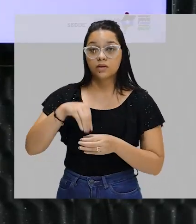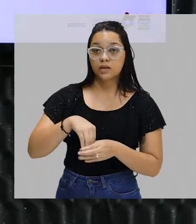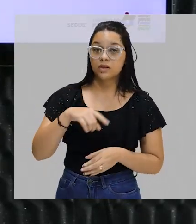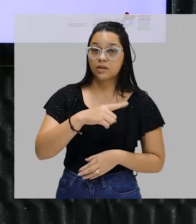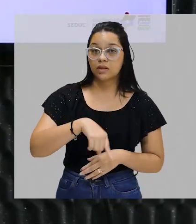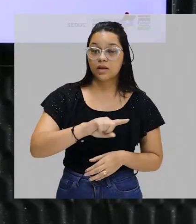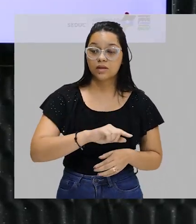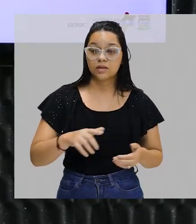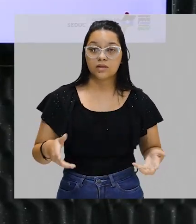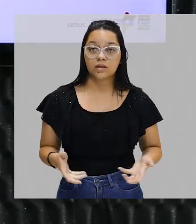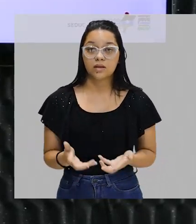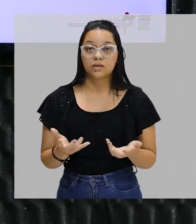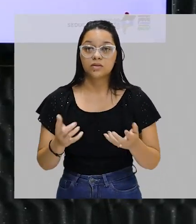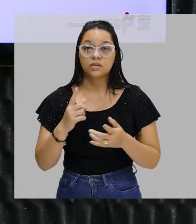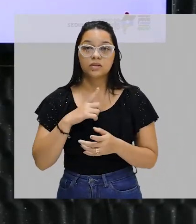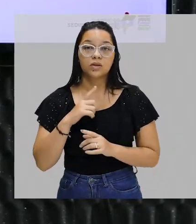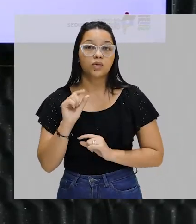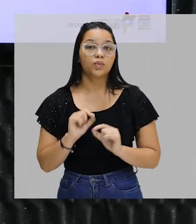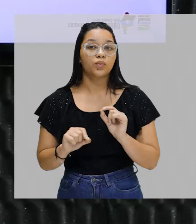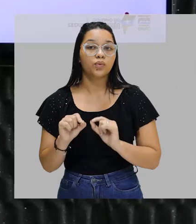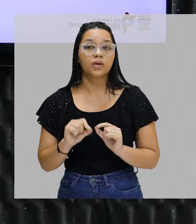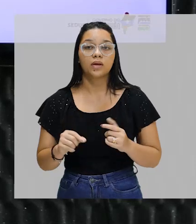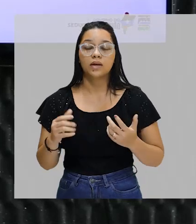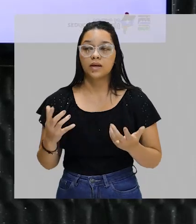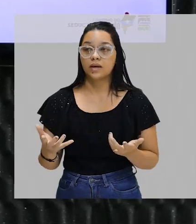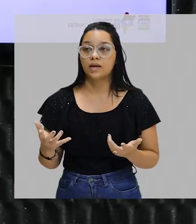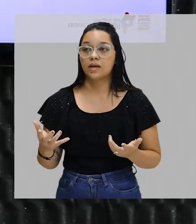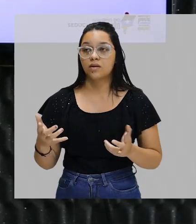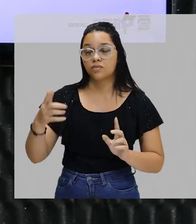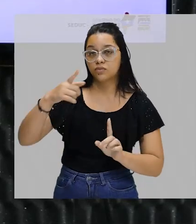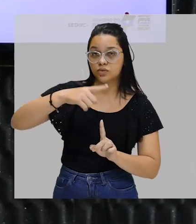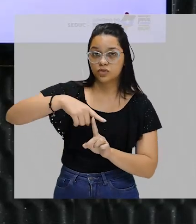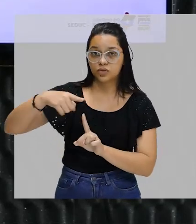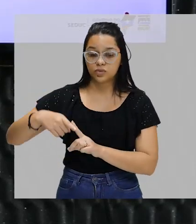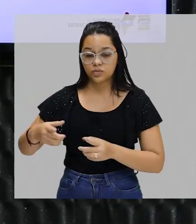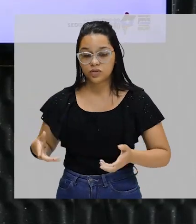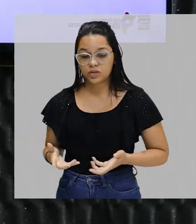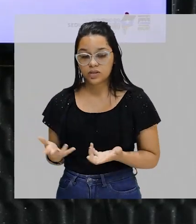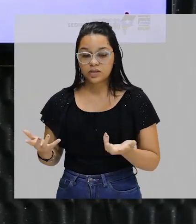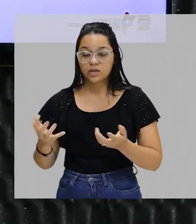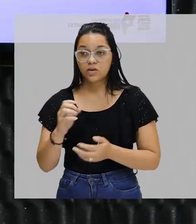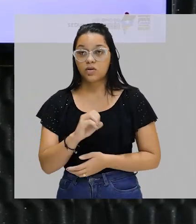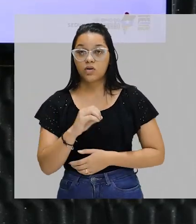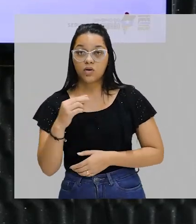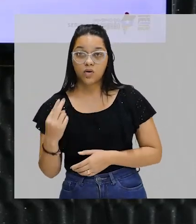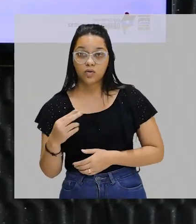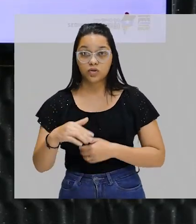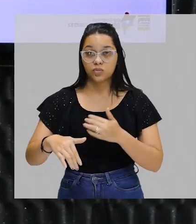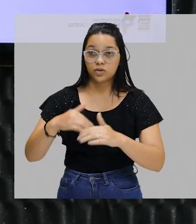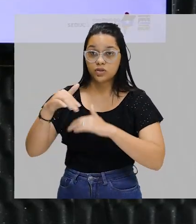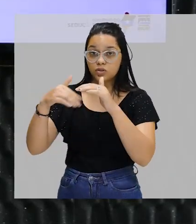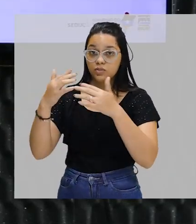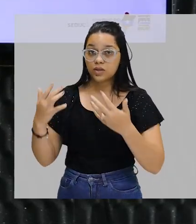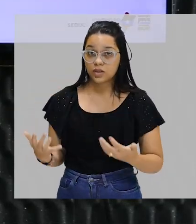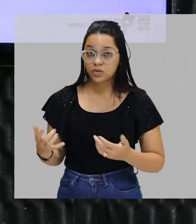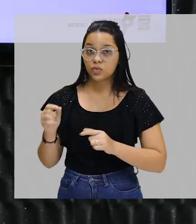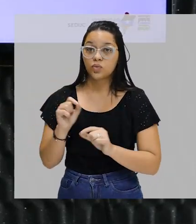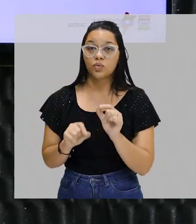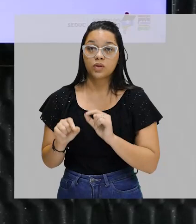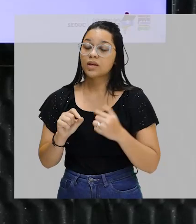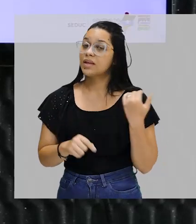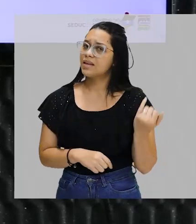dessas reações químicas, existe um tipo de reação ou um tipo de procedimento